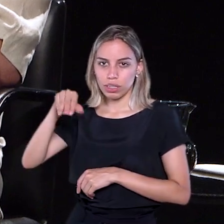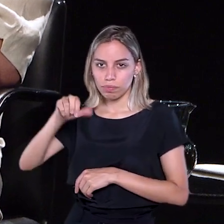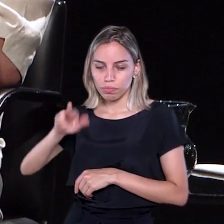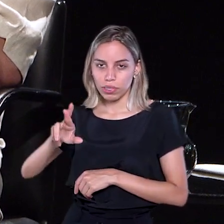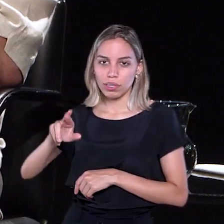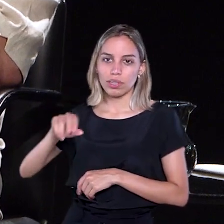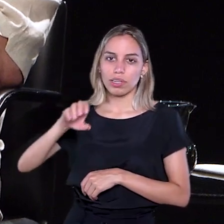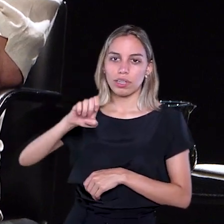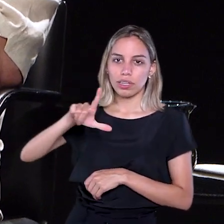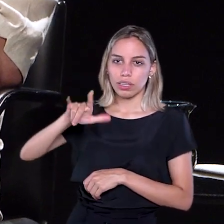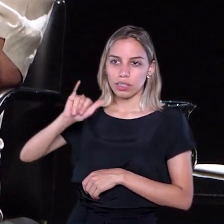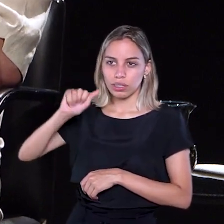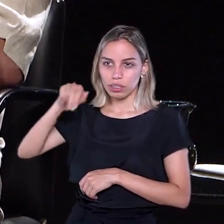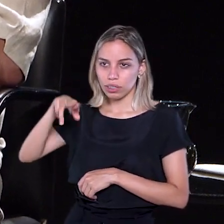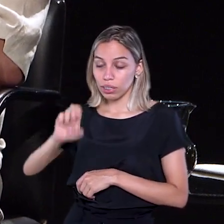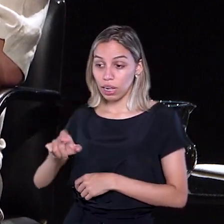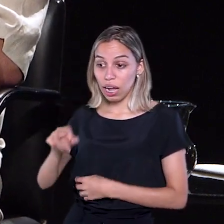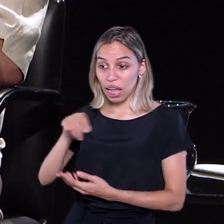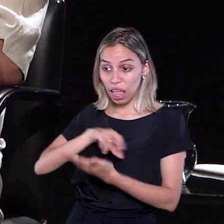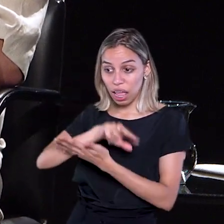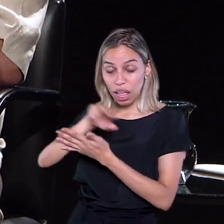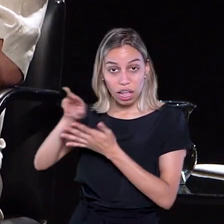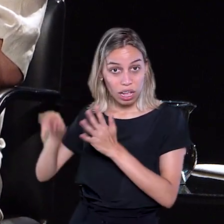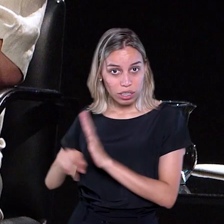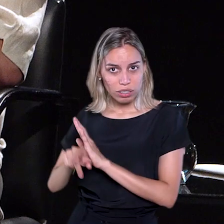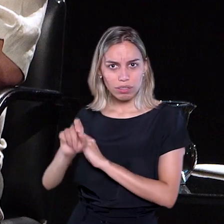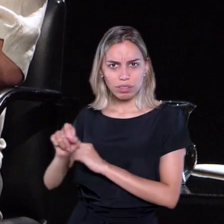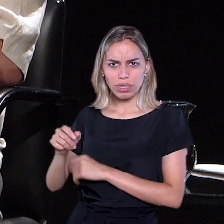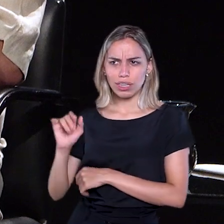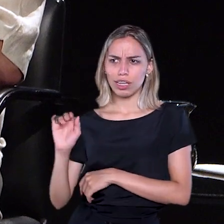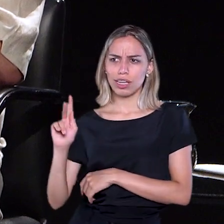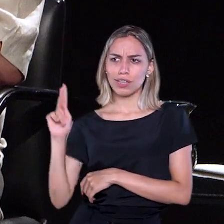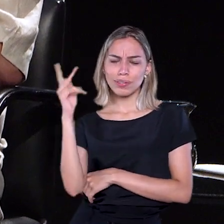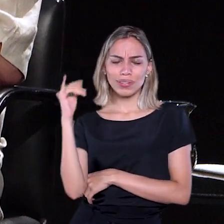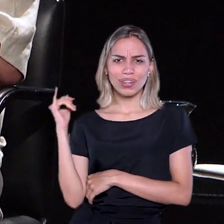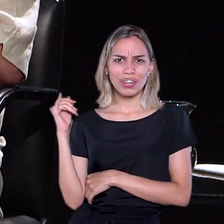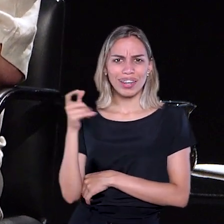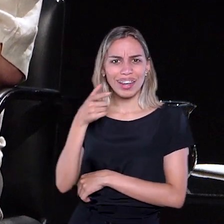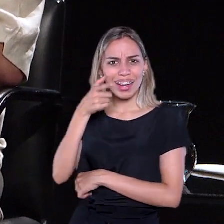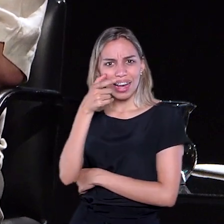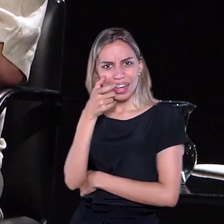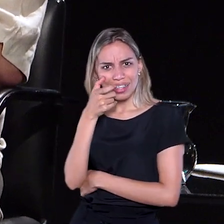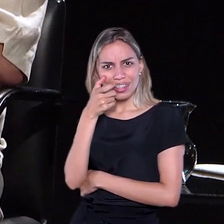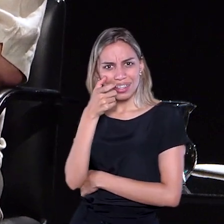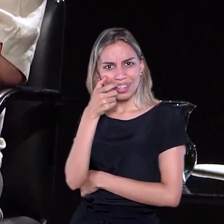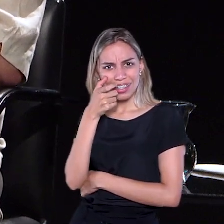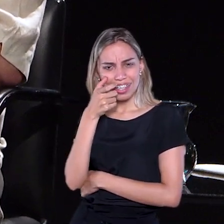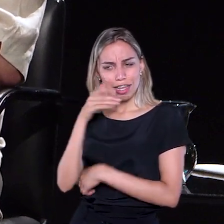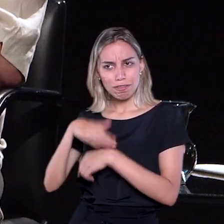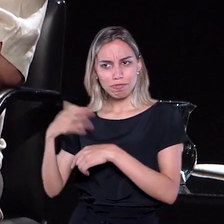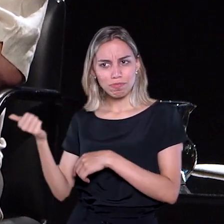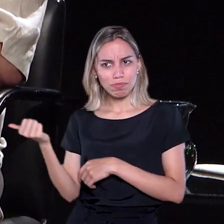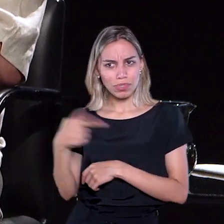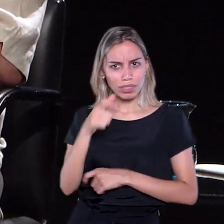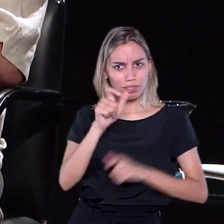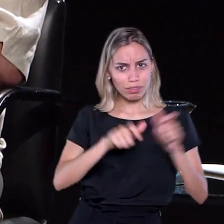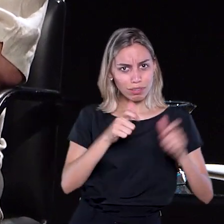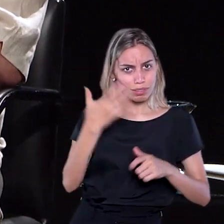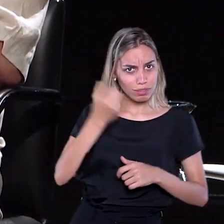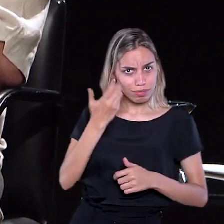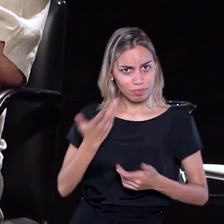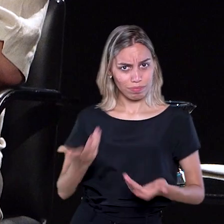vai escrever, que eu sei, né, não só do Cais do Valongo, mas tantas outras, é muito mais interessante do que a gente tem a oferecer. É isso que eu queria